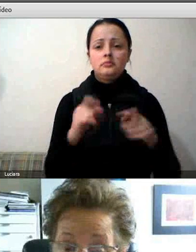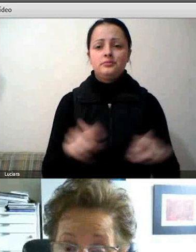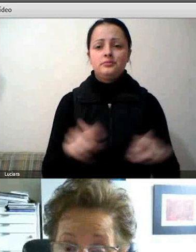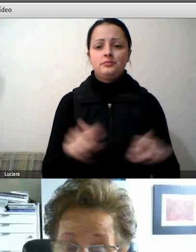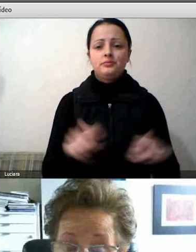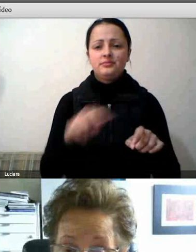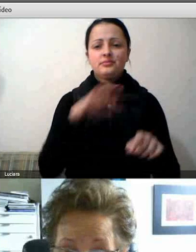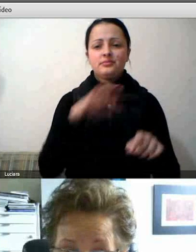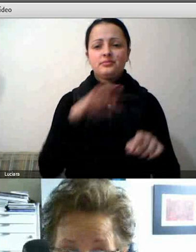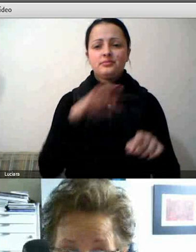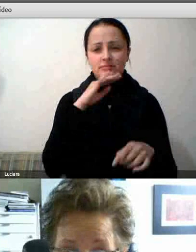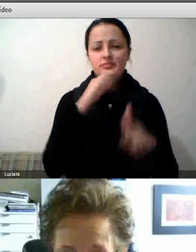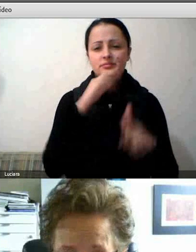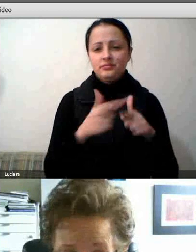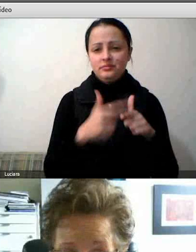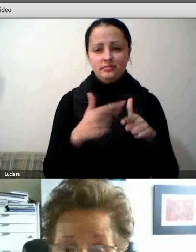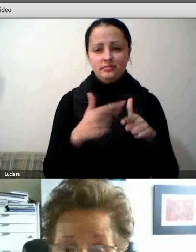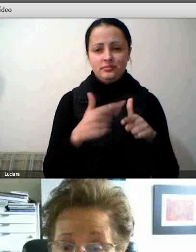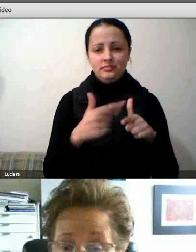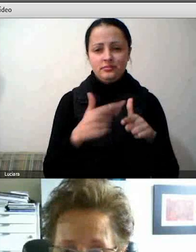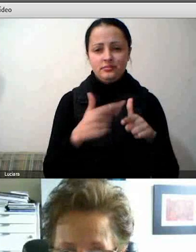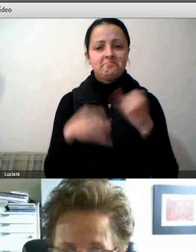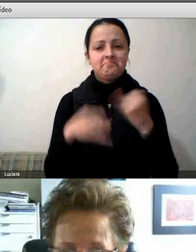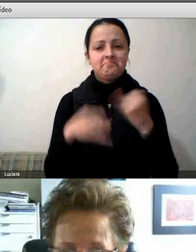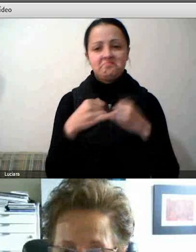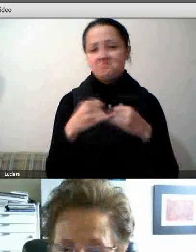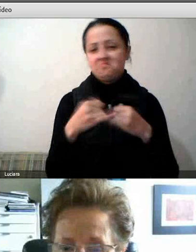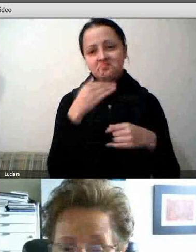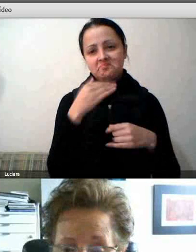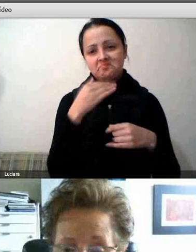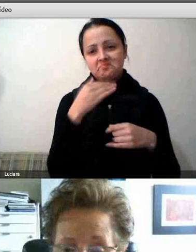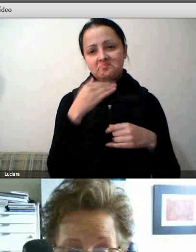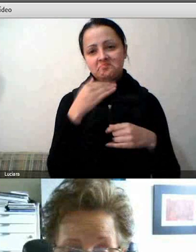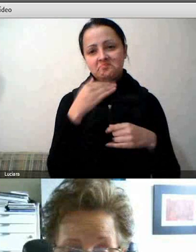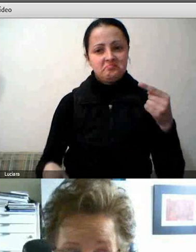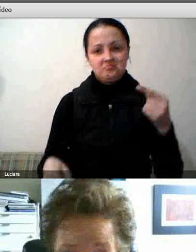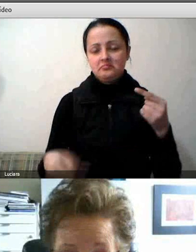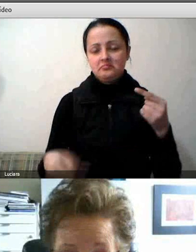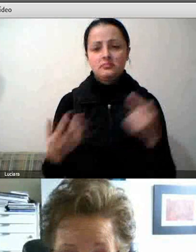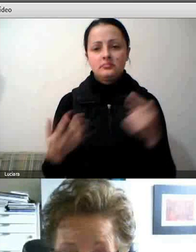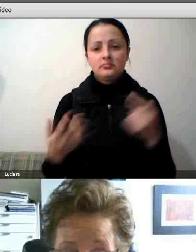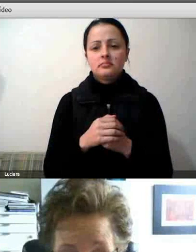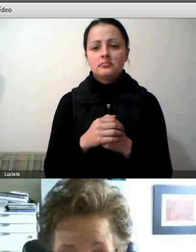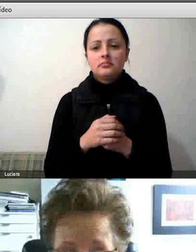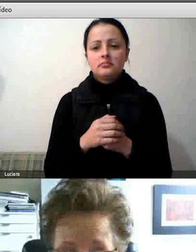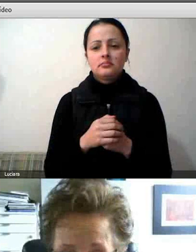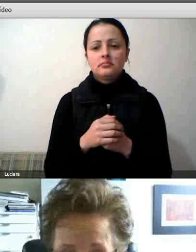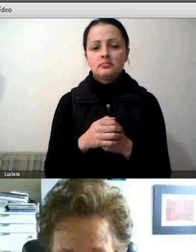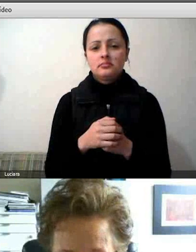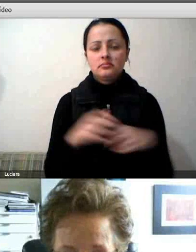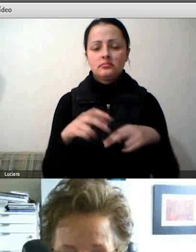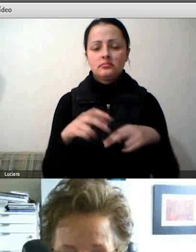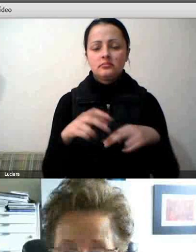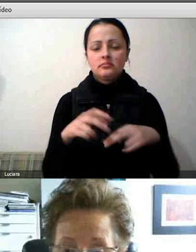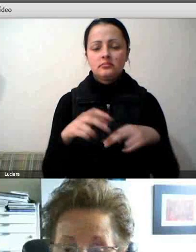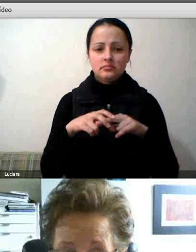Porque os computadores não funcionam. Se a rede não está adequada para usar a internet, nós teríamos